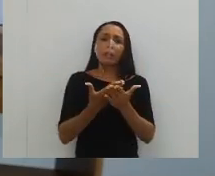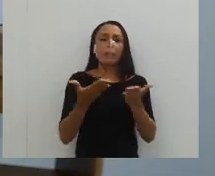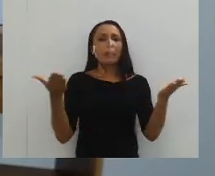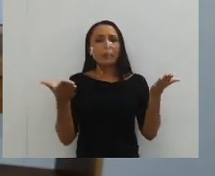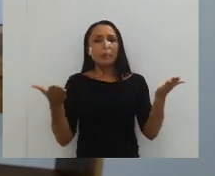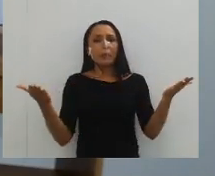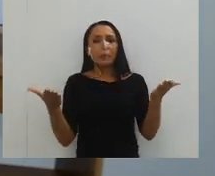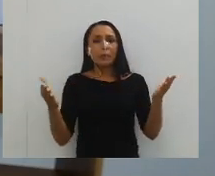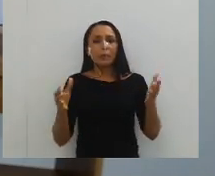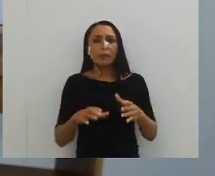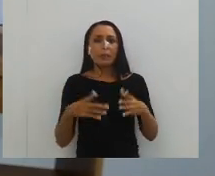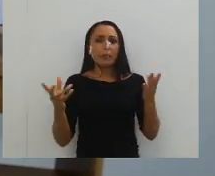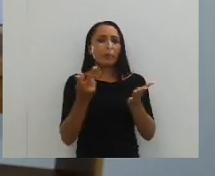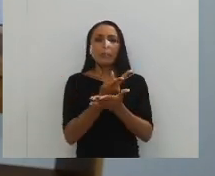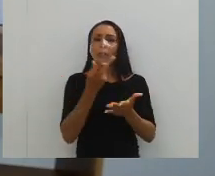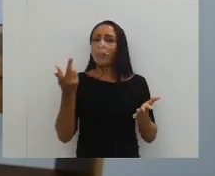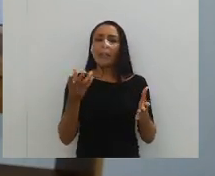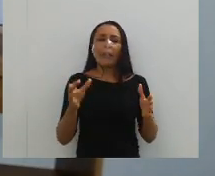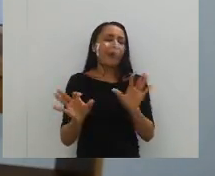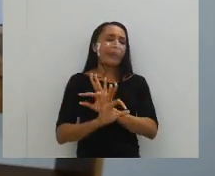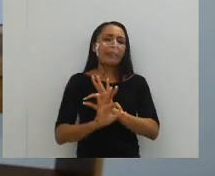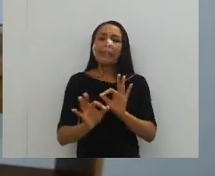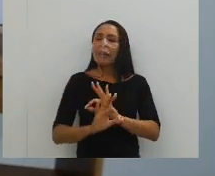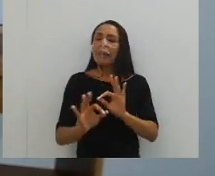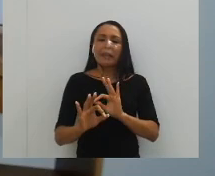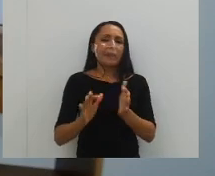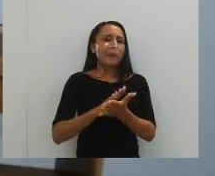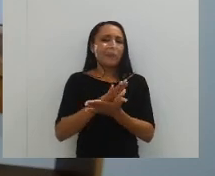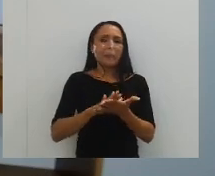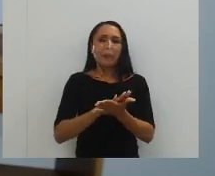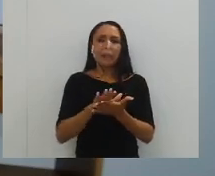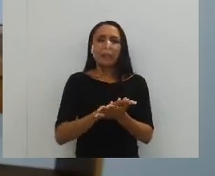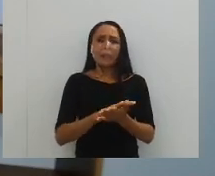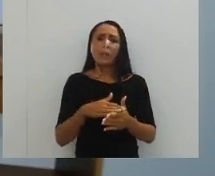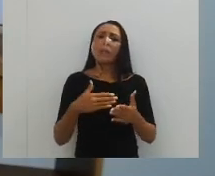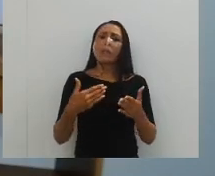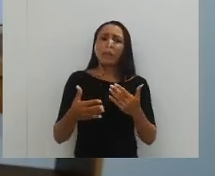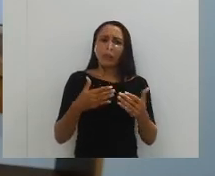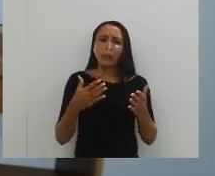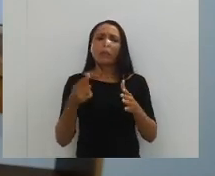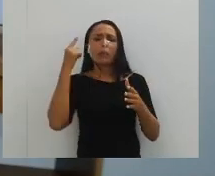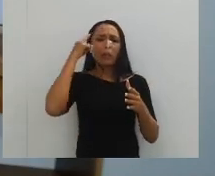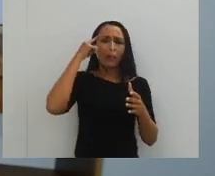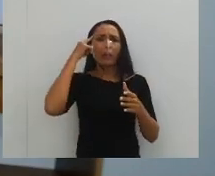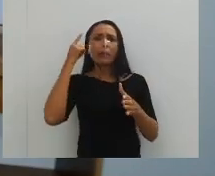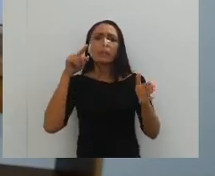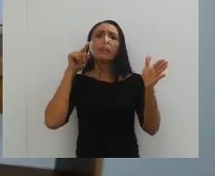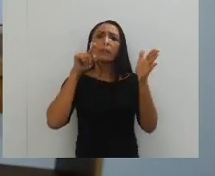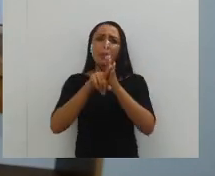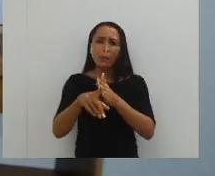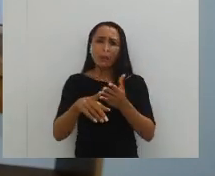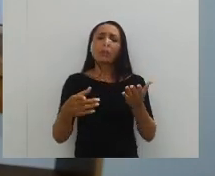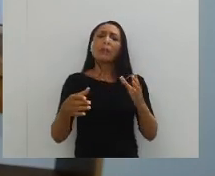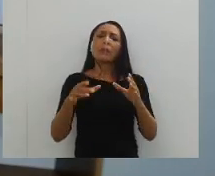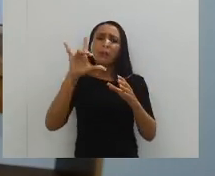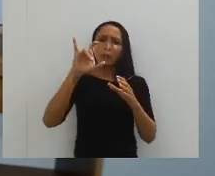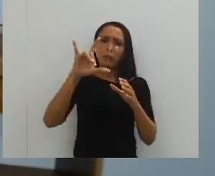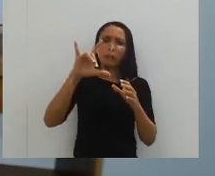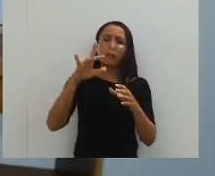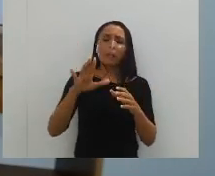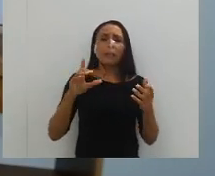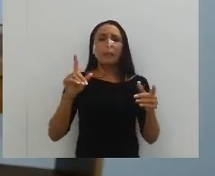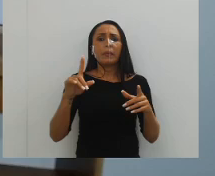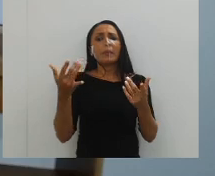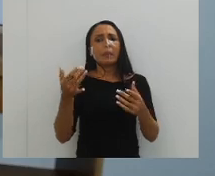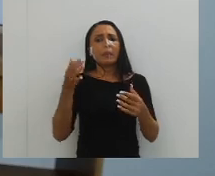Linneu. Com isso aqui, tu não erra mais nada em prova nenhuma, tá? Qualquer coisa, vocês podem mandar pro meu Instagram, @AndreiBio, e qualquer coisa que vocês quiserem a